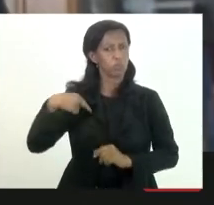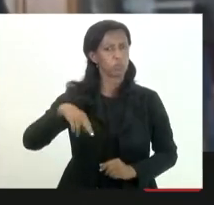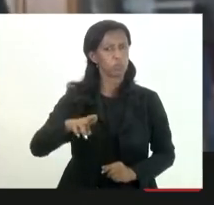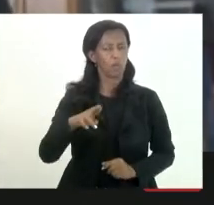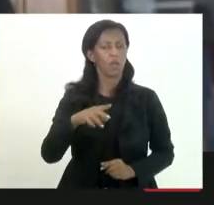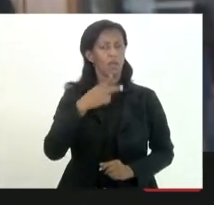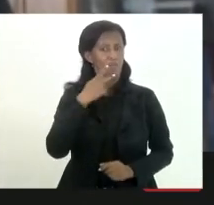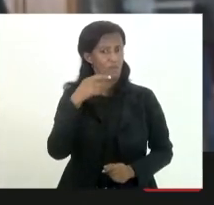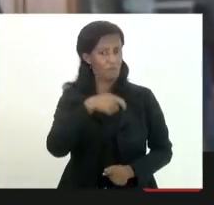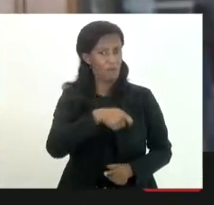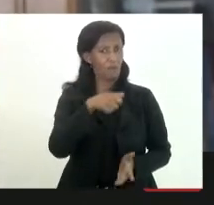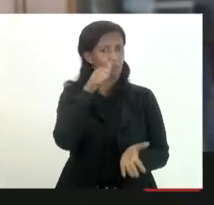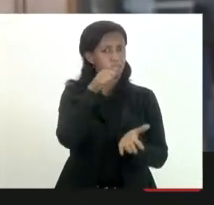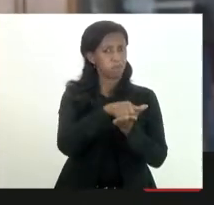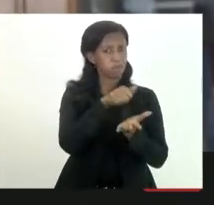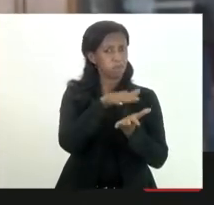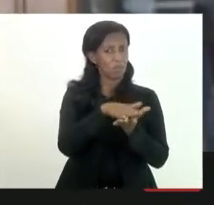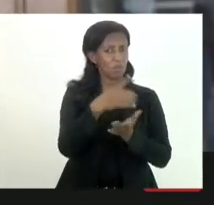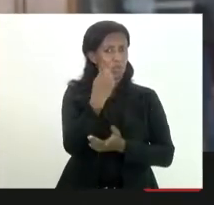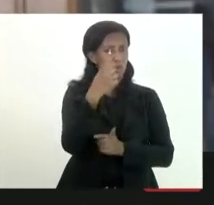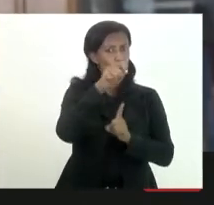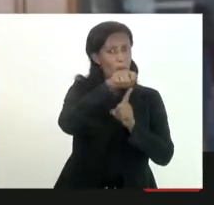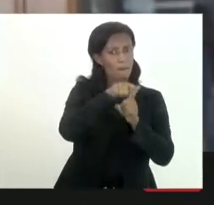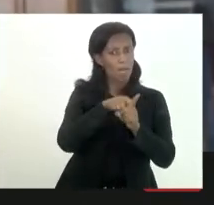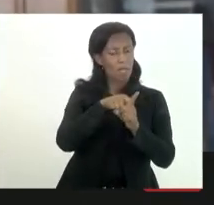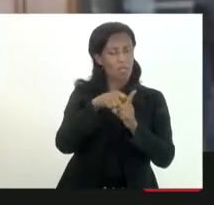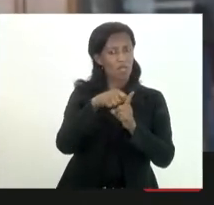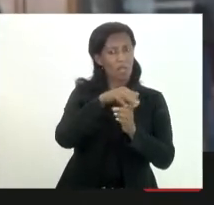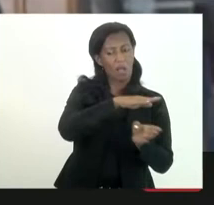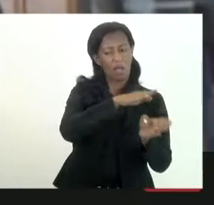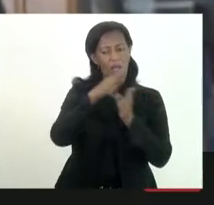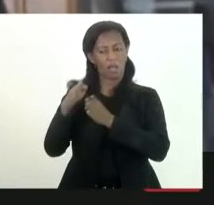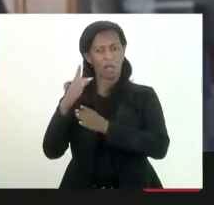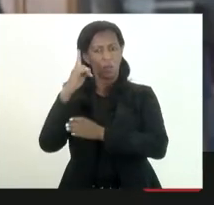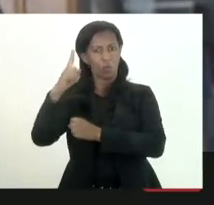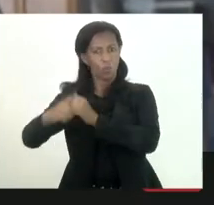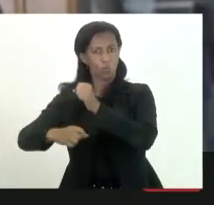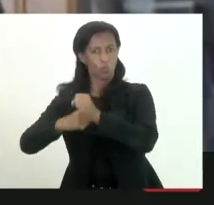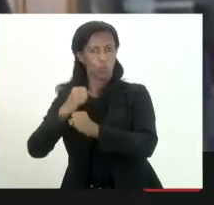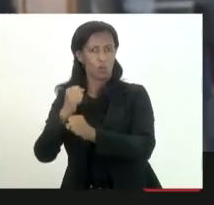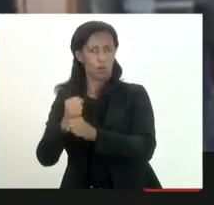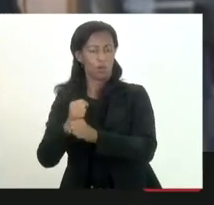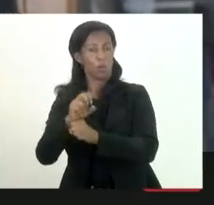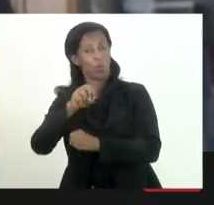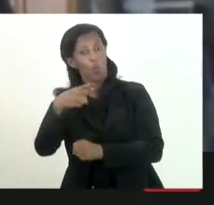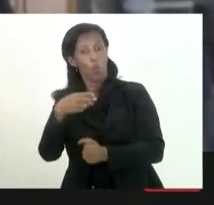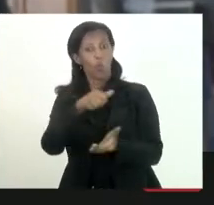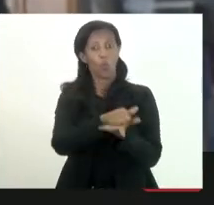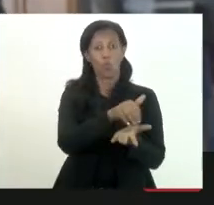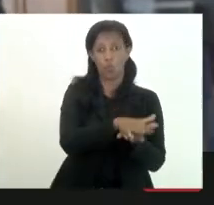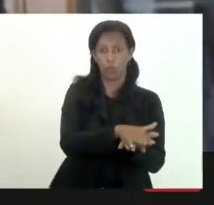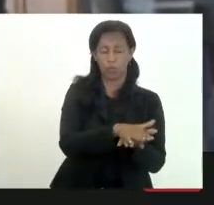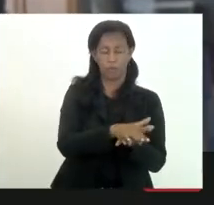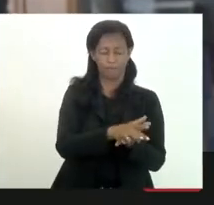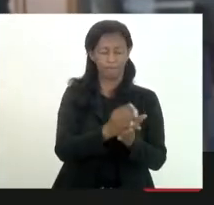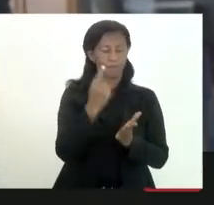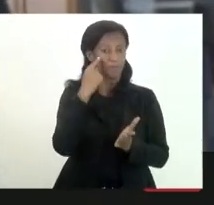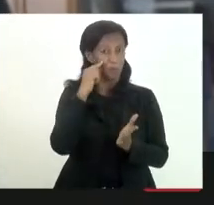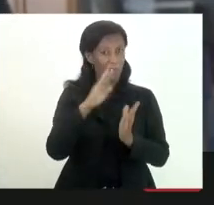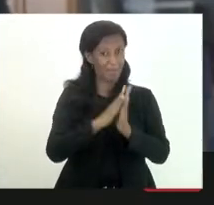uma sentença de 1 mês a 1 ano ou multa. Olhando no aspecto